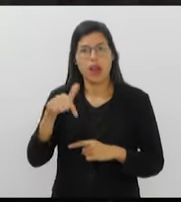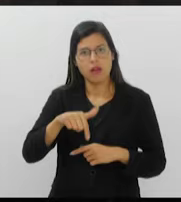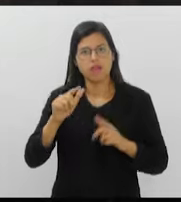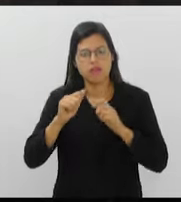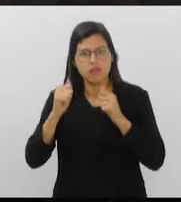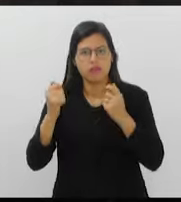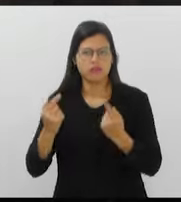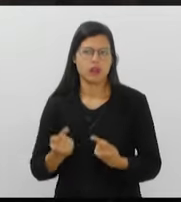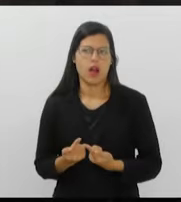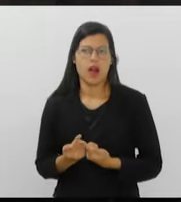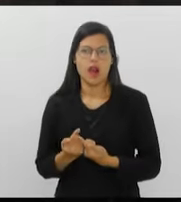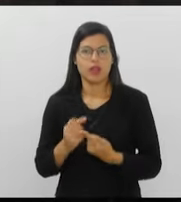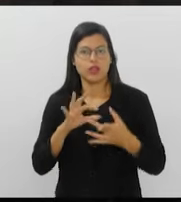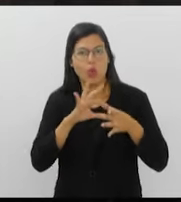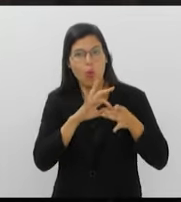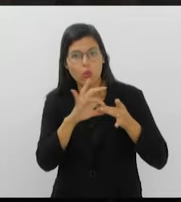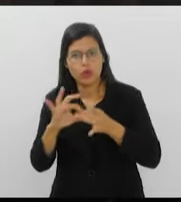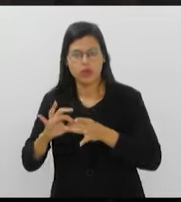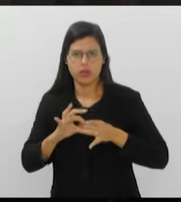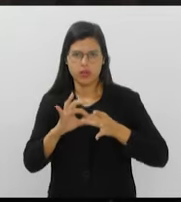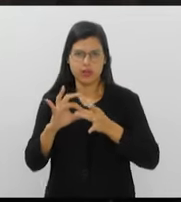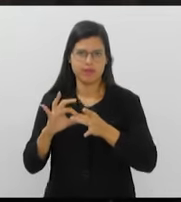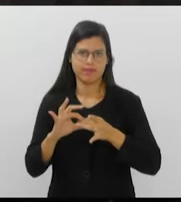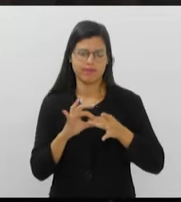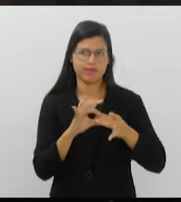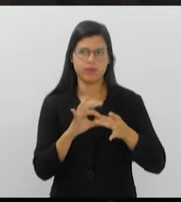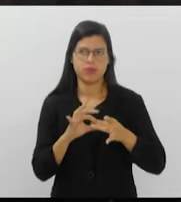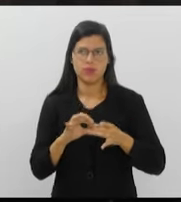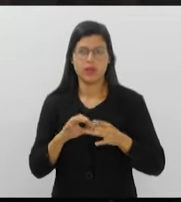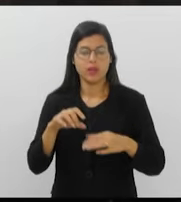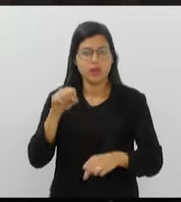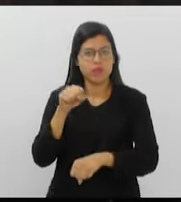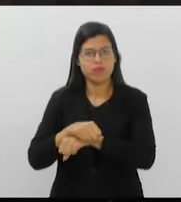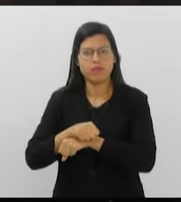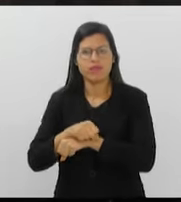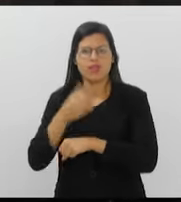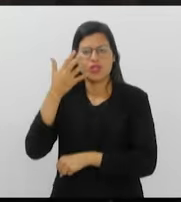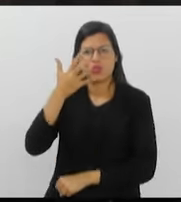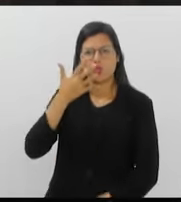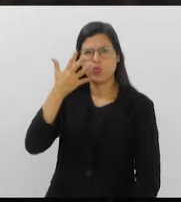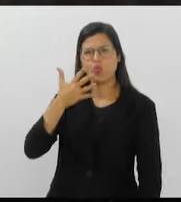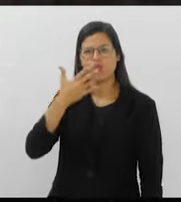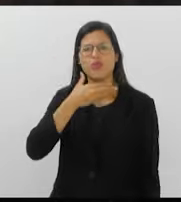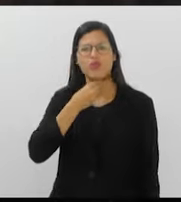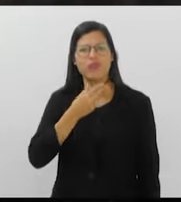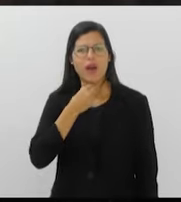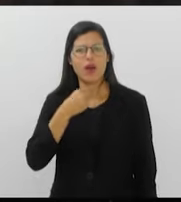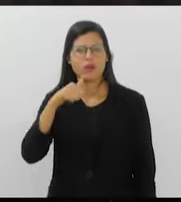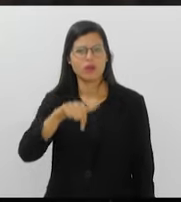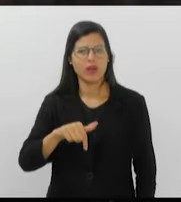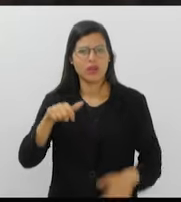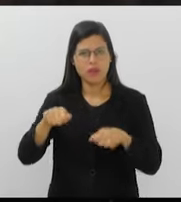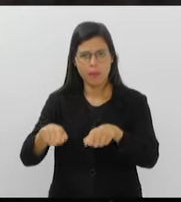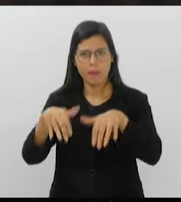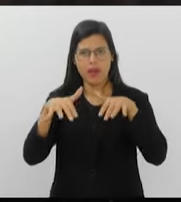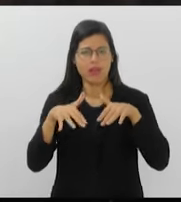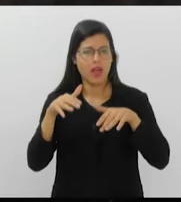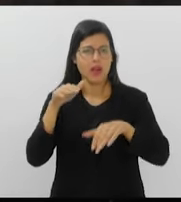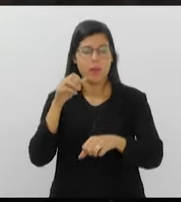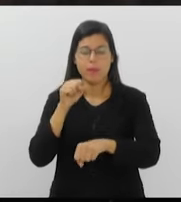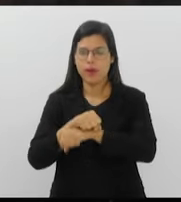aqui se unir. Se unir. Chega de ficar com discurso de hipocrisia aqui nesse plenário.